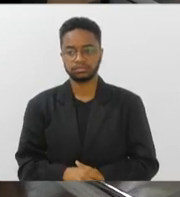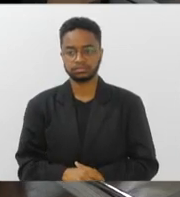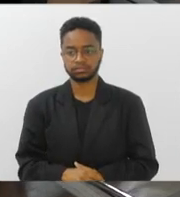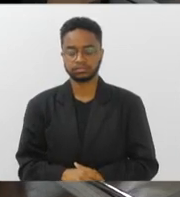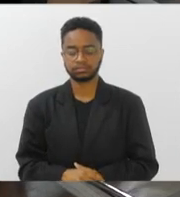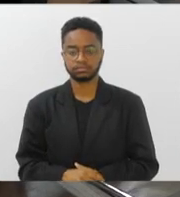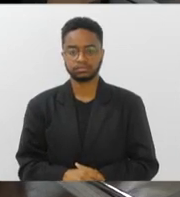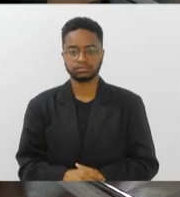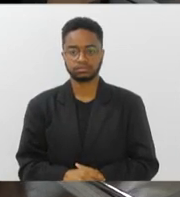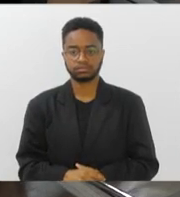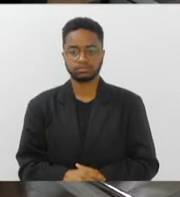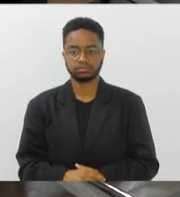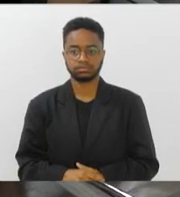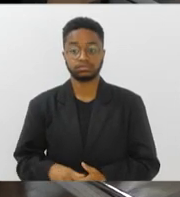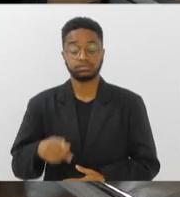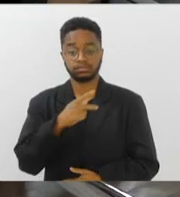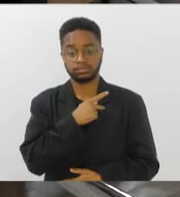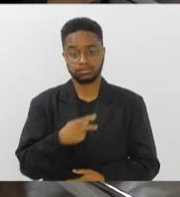Presidente,